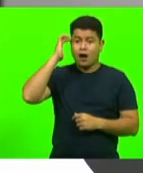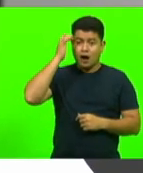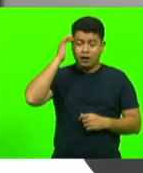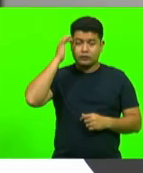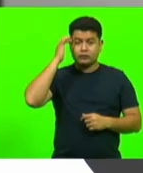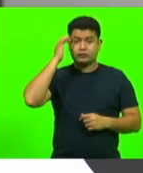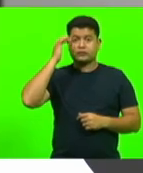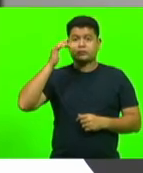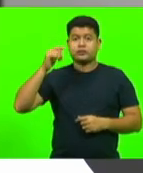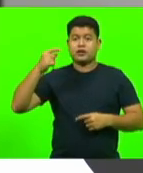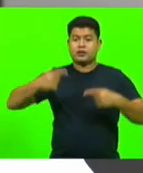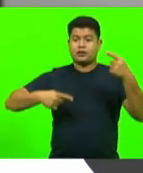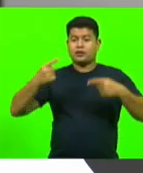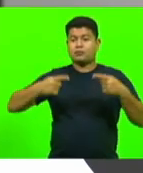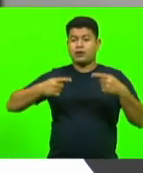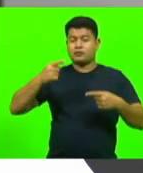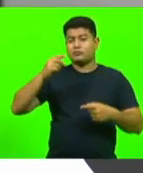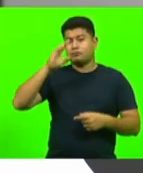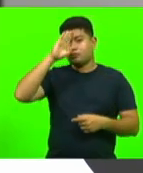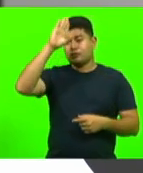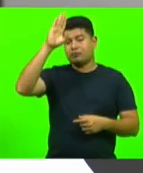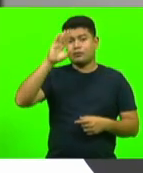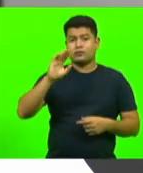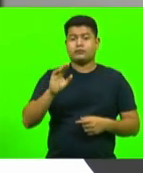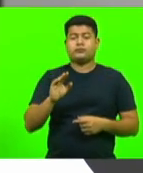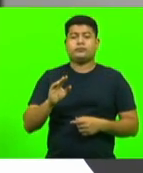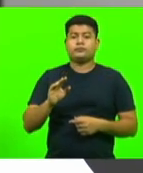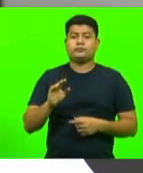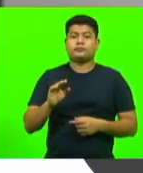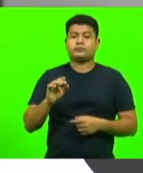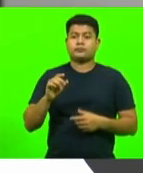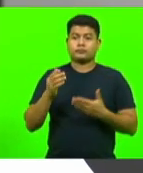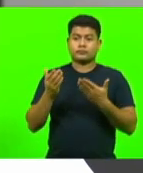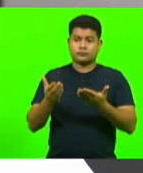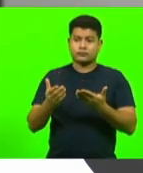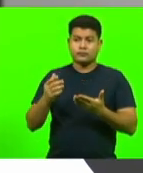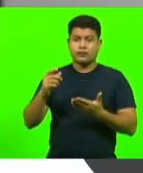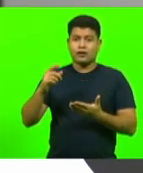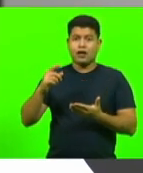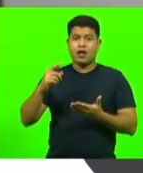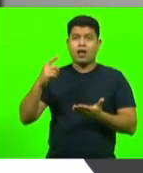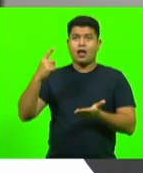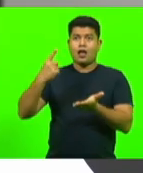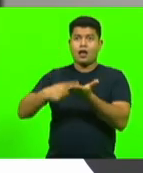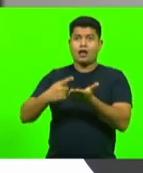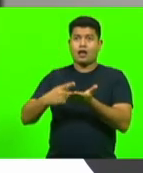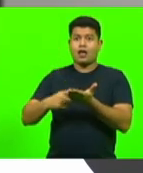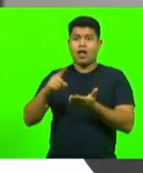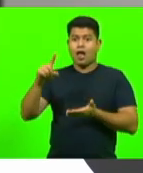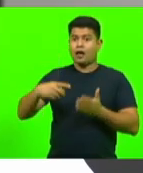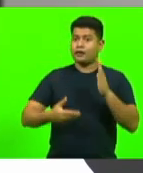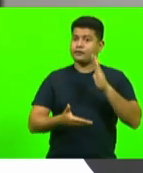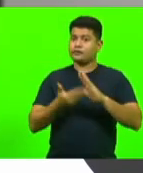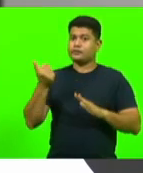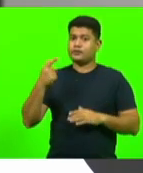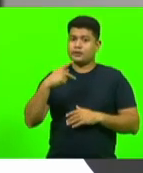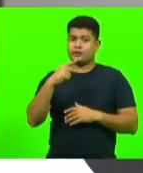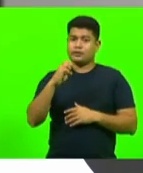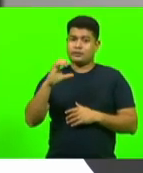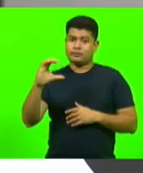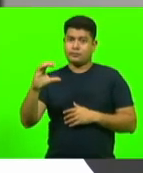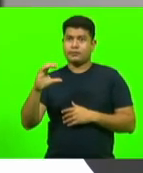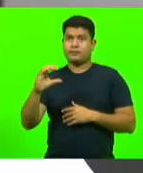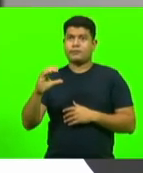debate central de tudo isso o grande consenso é pela retirada da PEC né Isso